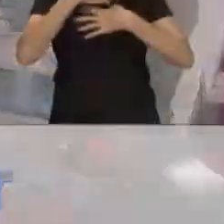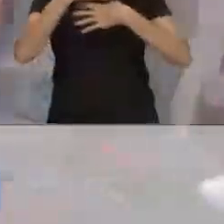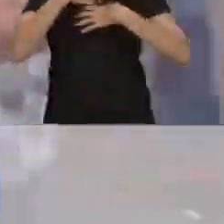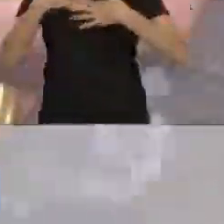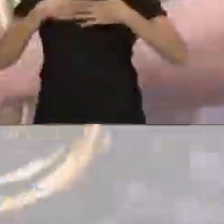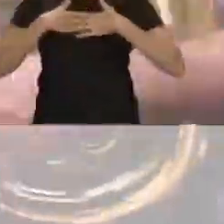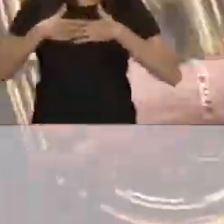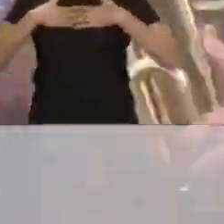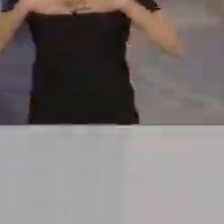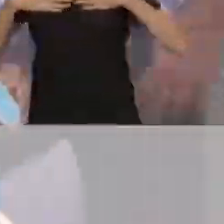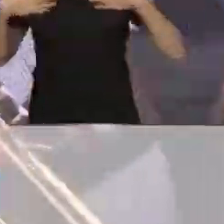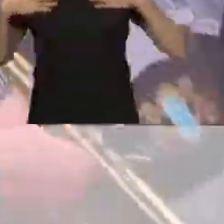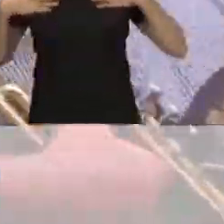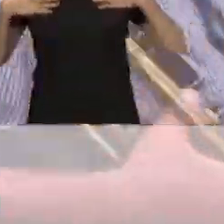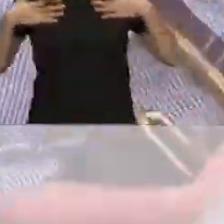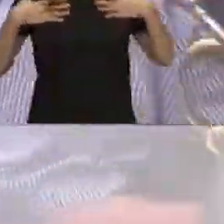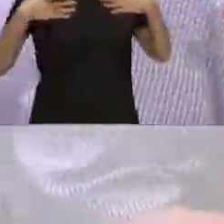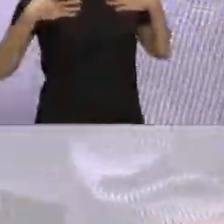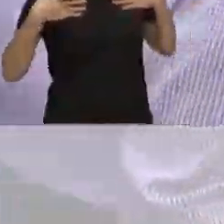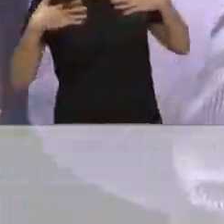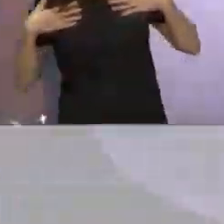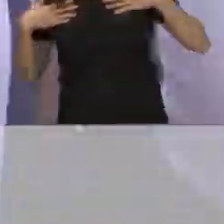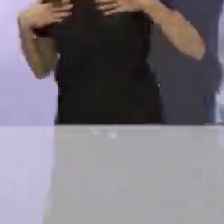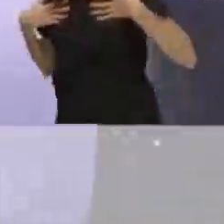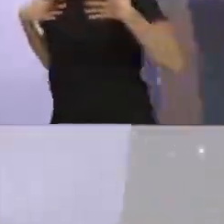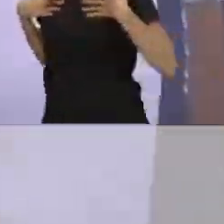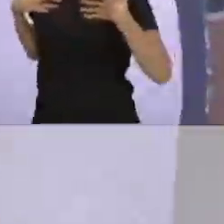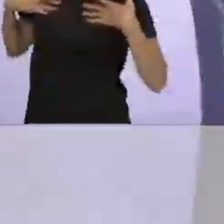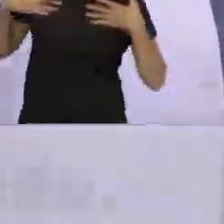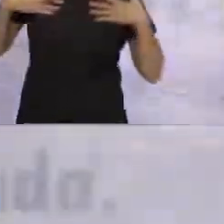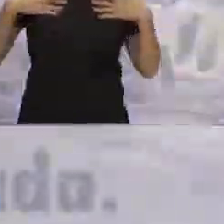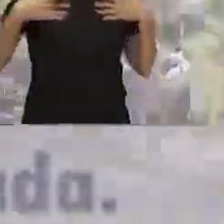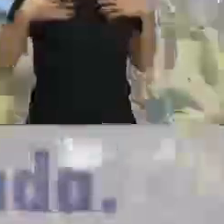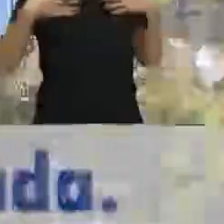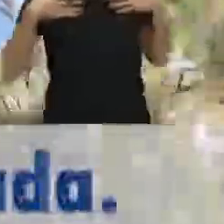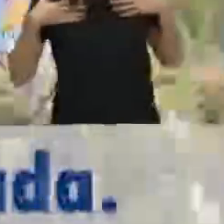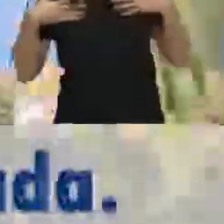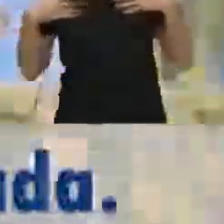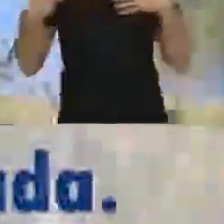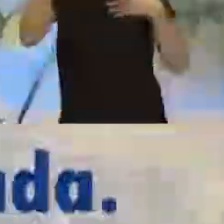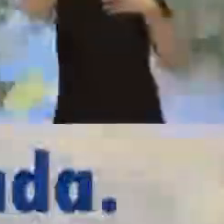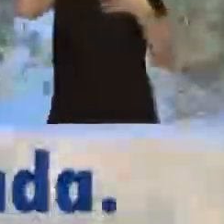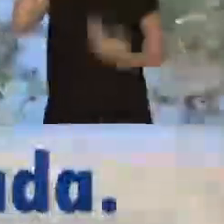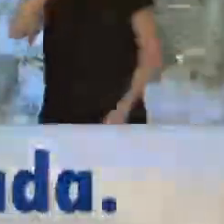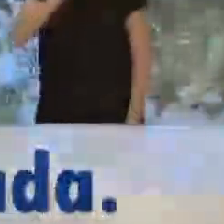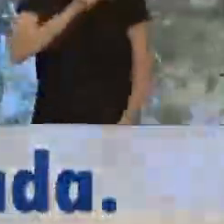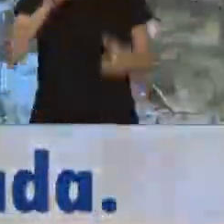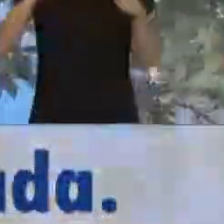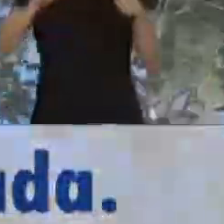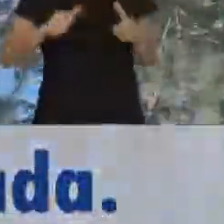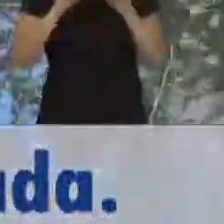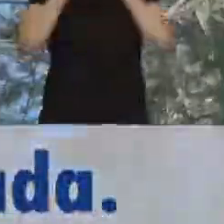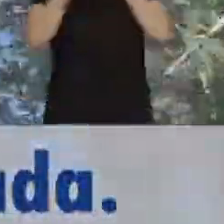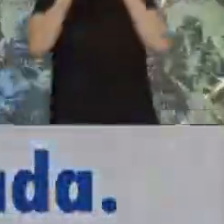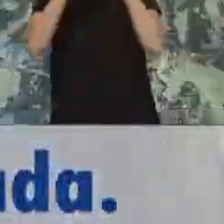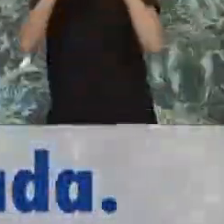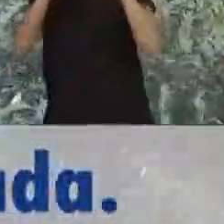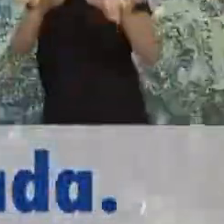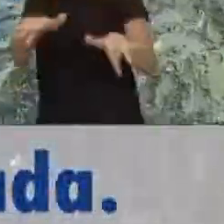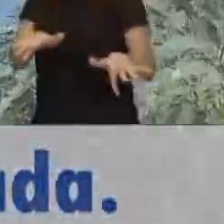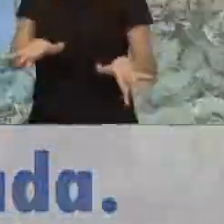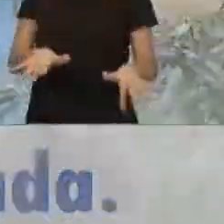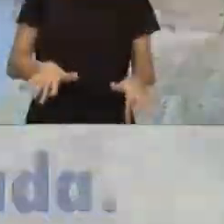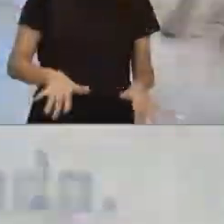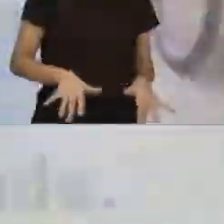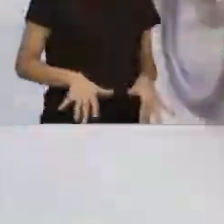O orgulho faz um peito moradia dos que amam essa terra